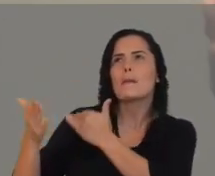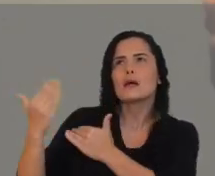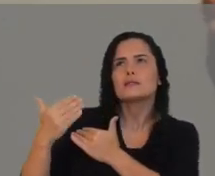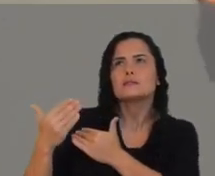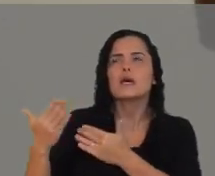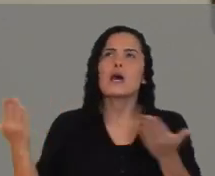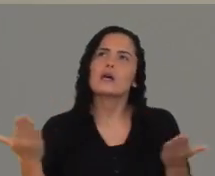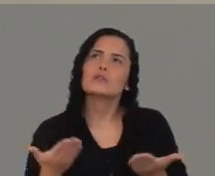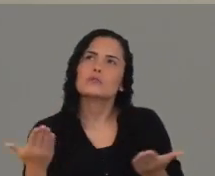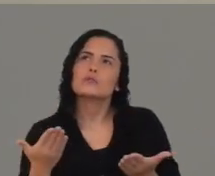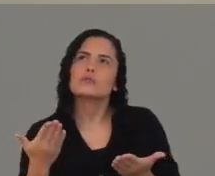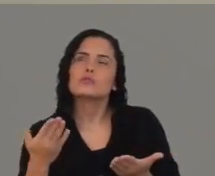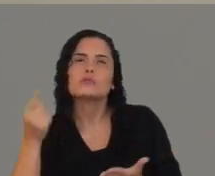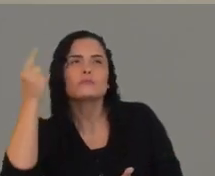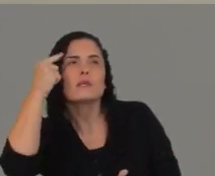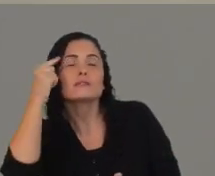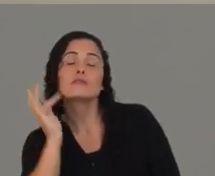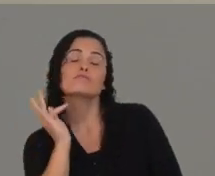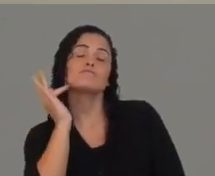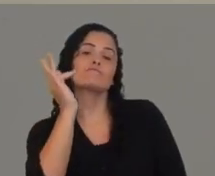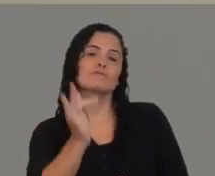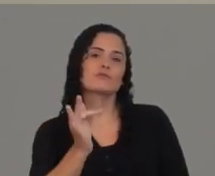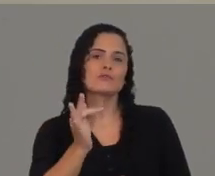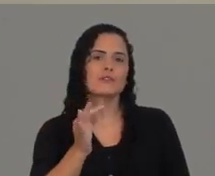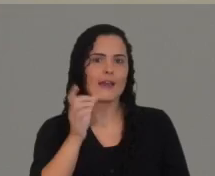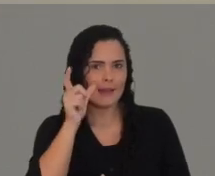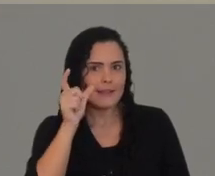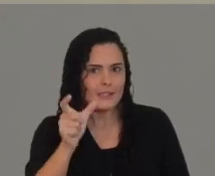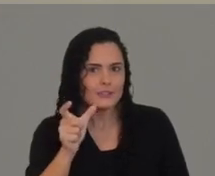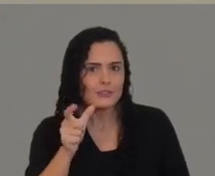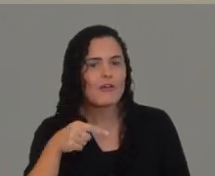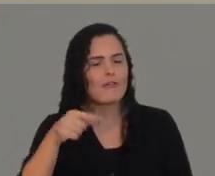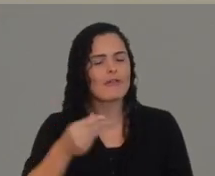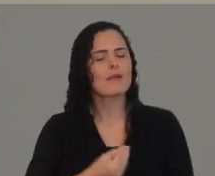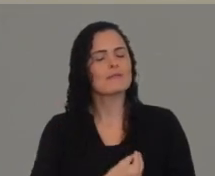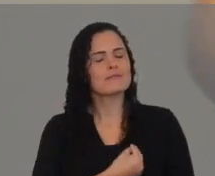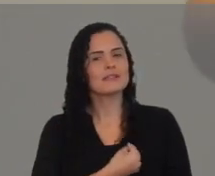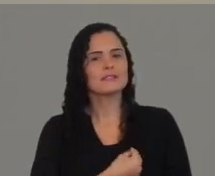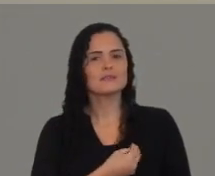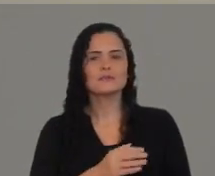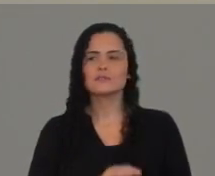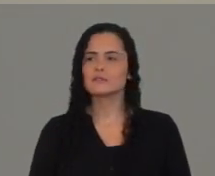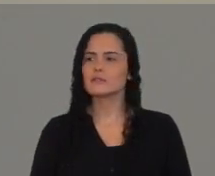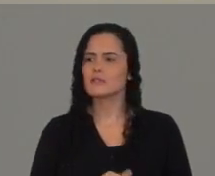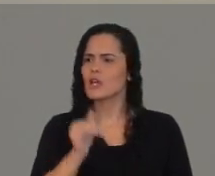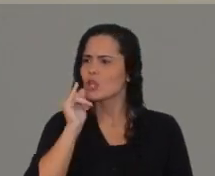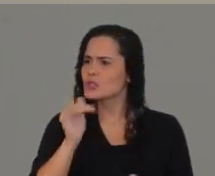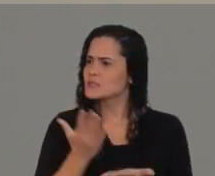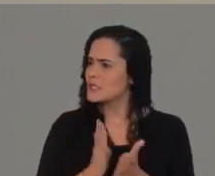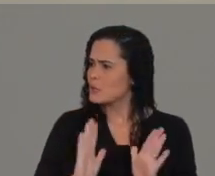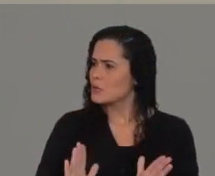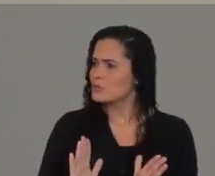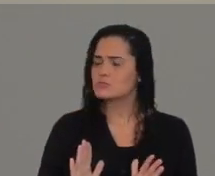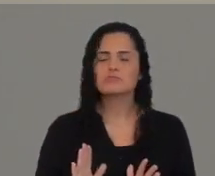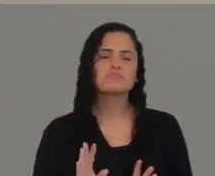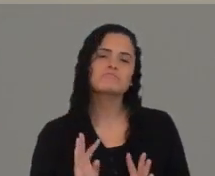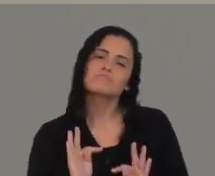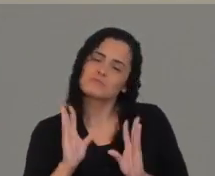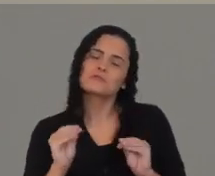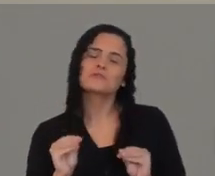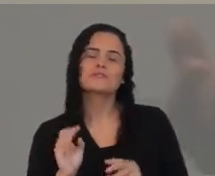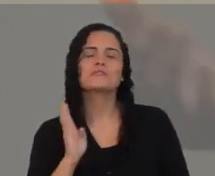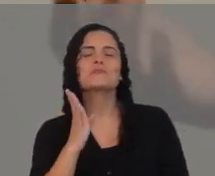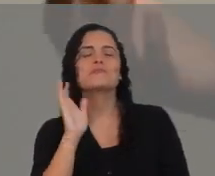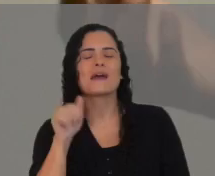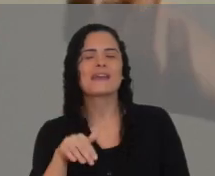entre o passado e o presente sob perspectiva de uma nova história. Ficou interessado? Então não perca essa oportunidade!